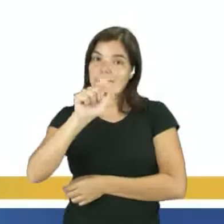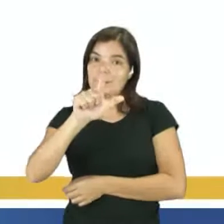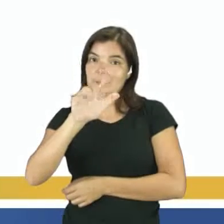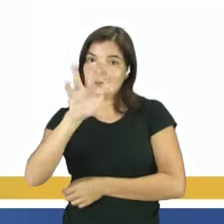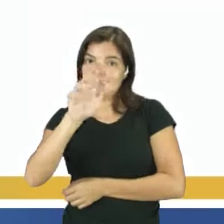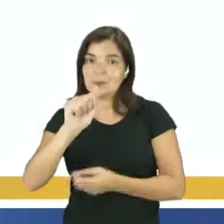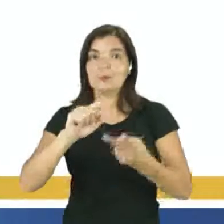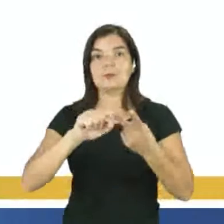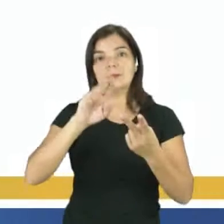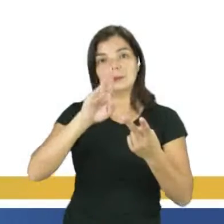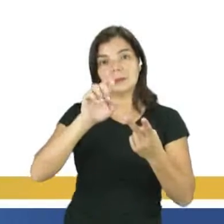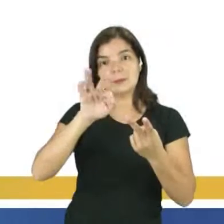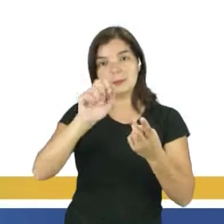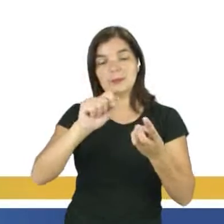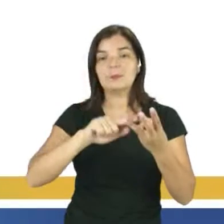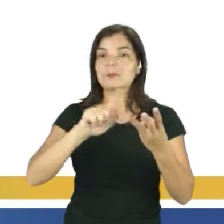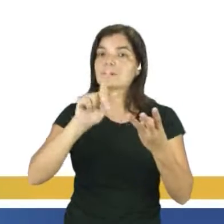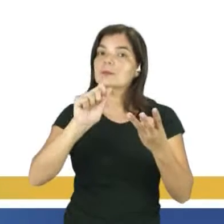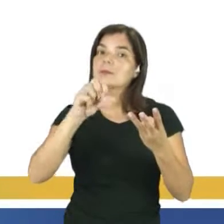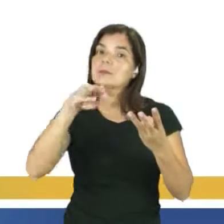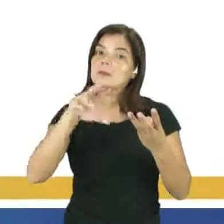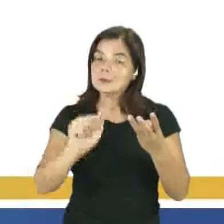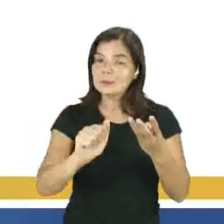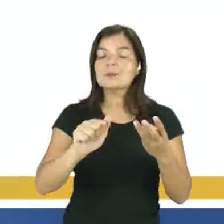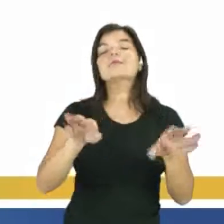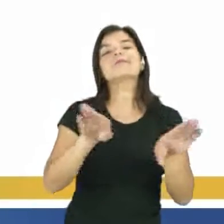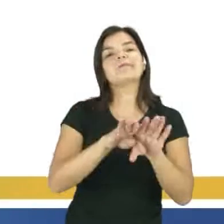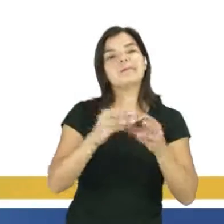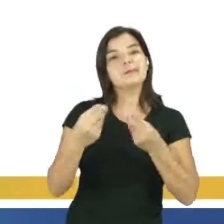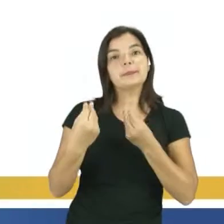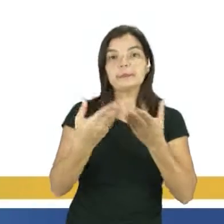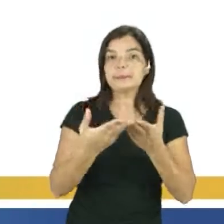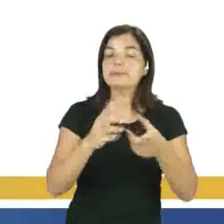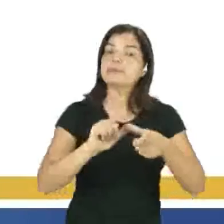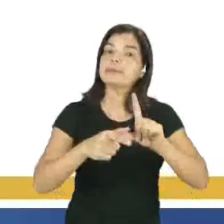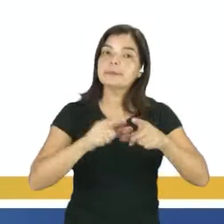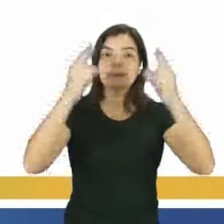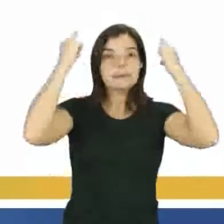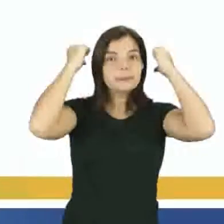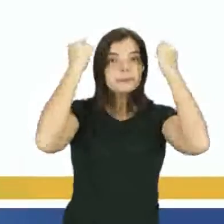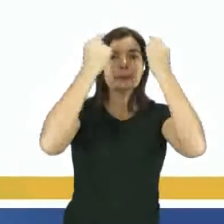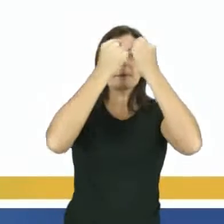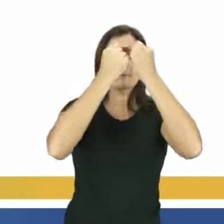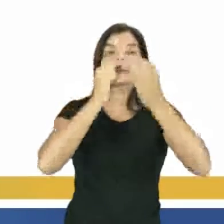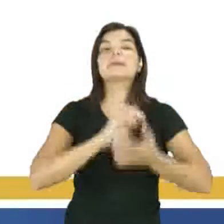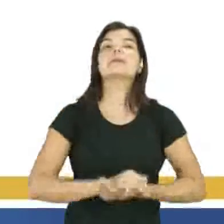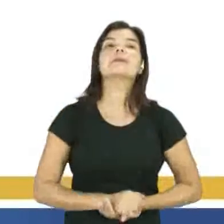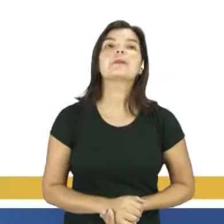alfa, beta, gama, que são atribuições dadas às letras gregas.